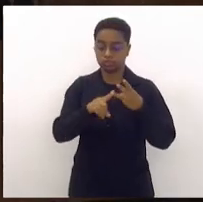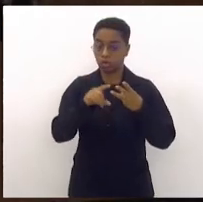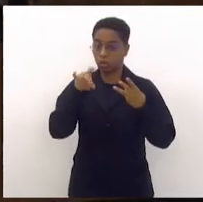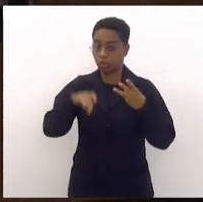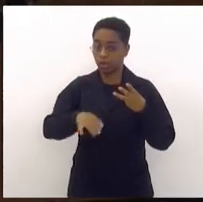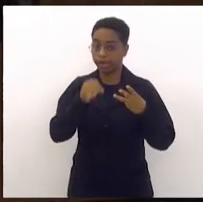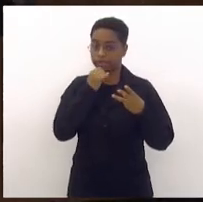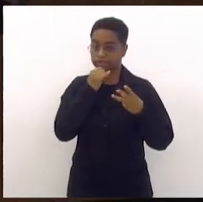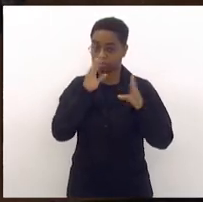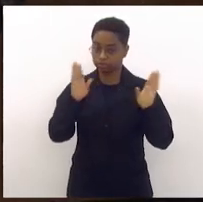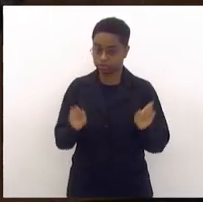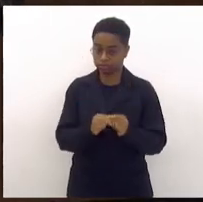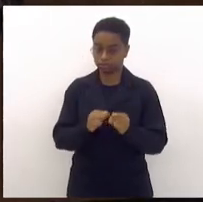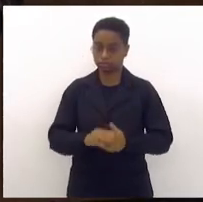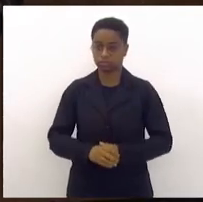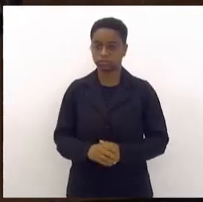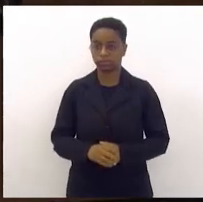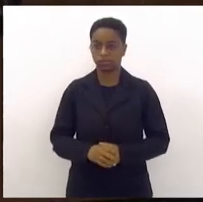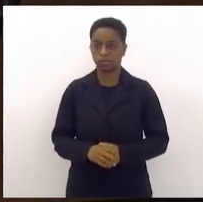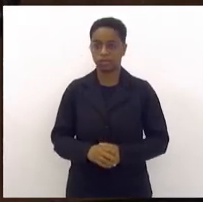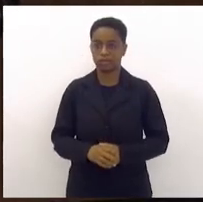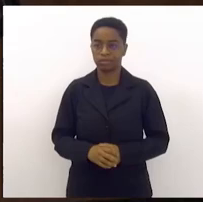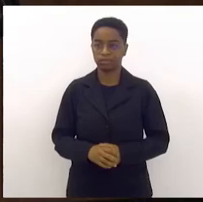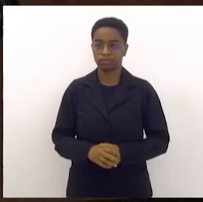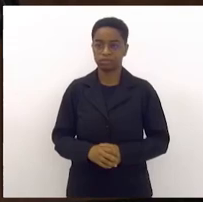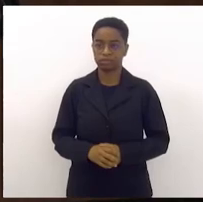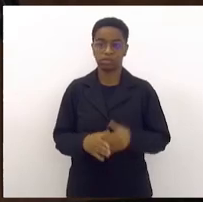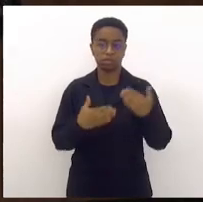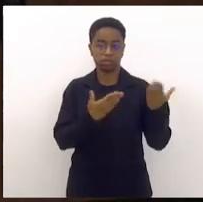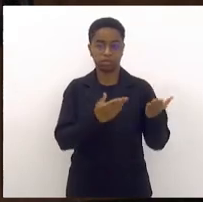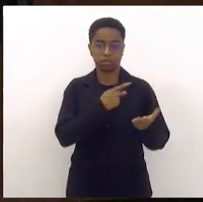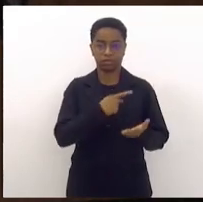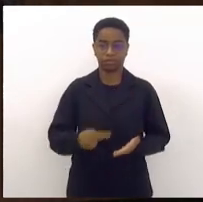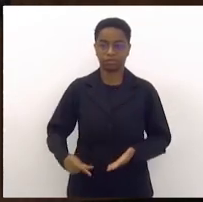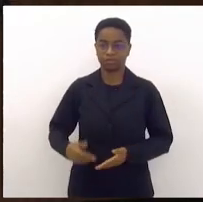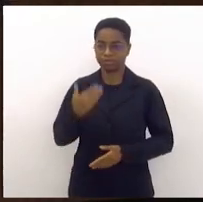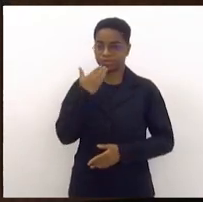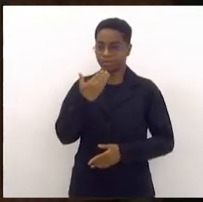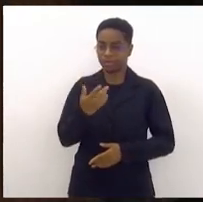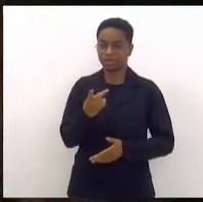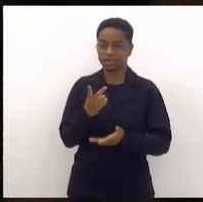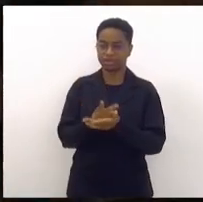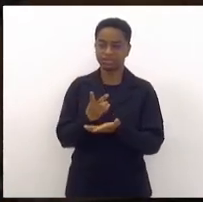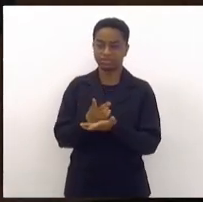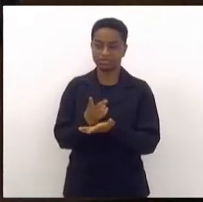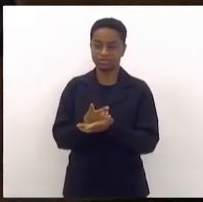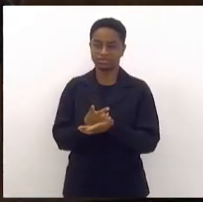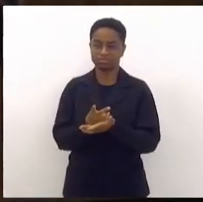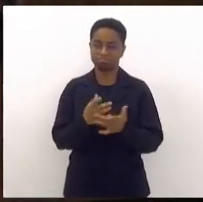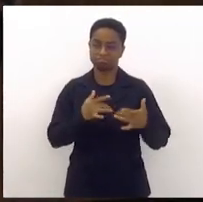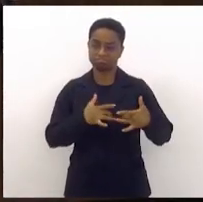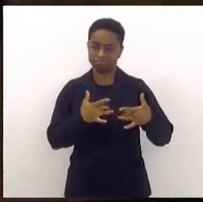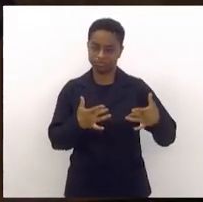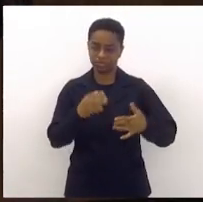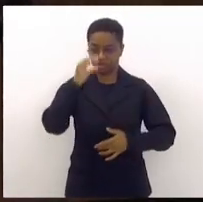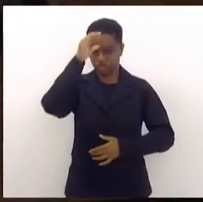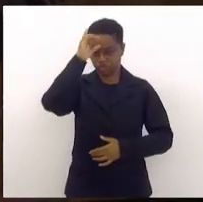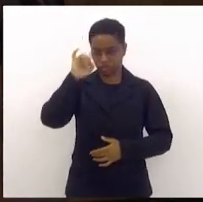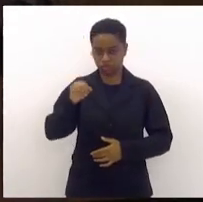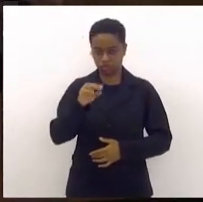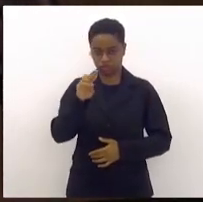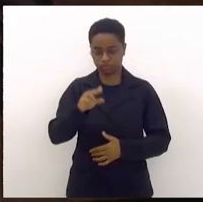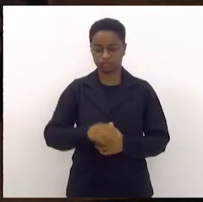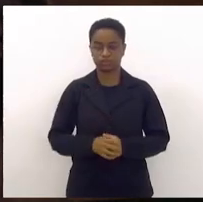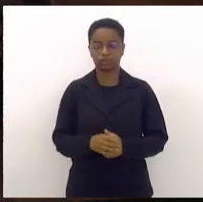exemplo, para concluir, a pedido da nossa presidente, sempre tão benevolente, Tia Ju.